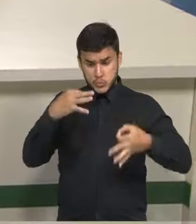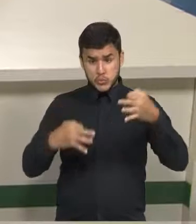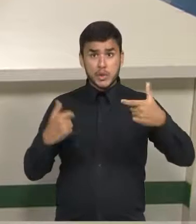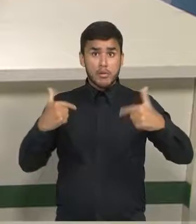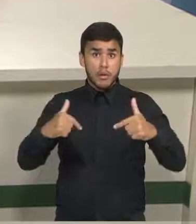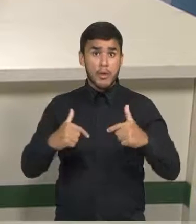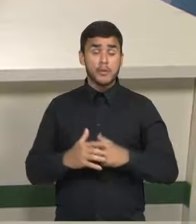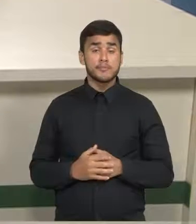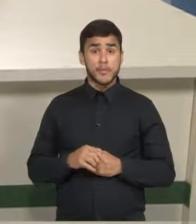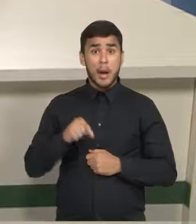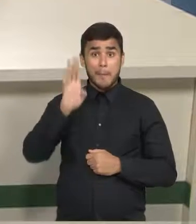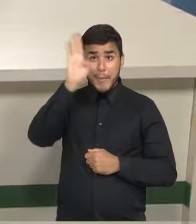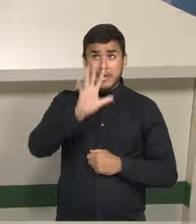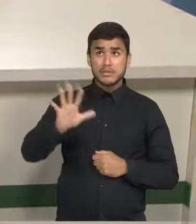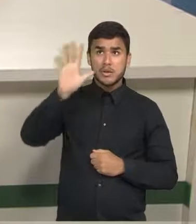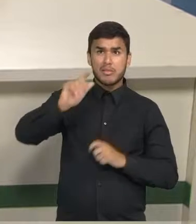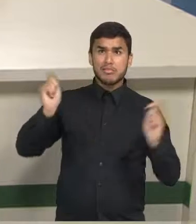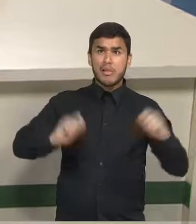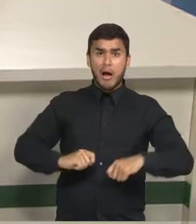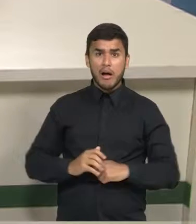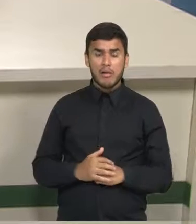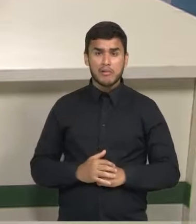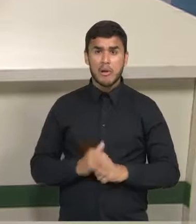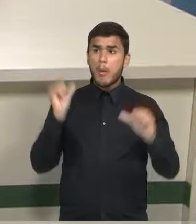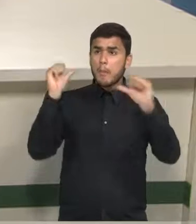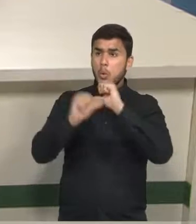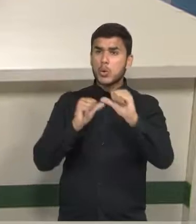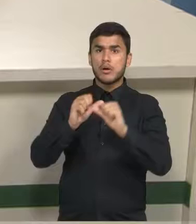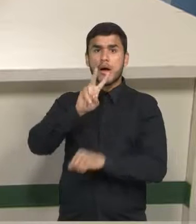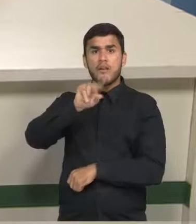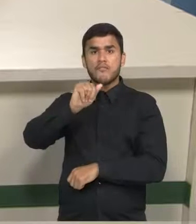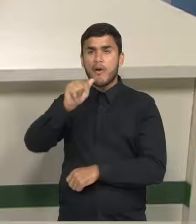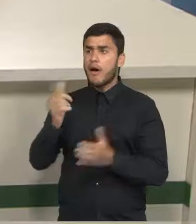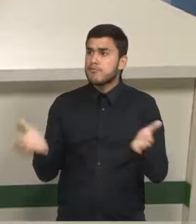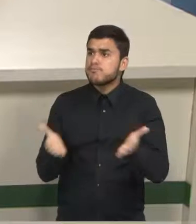justiça do trabalho no Brasil e fazer